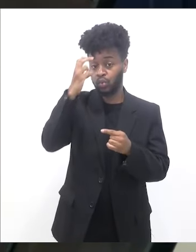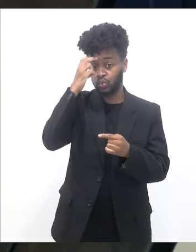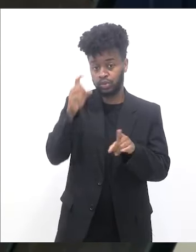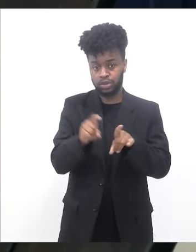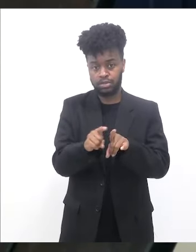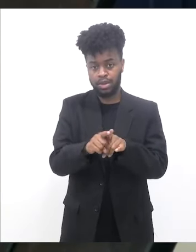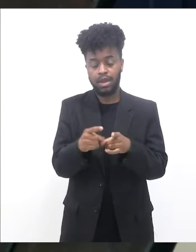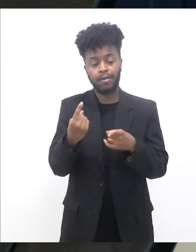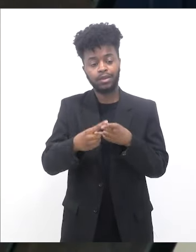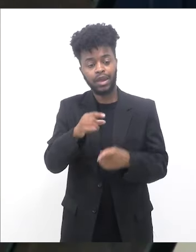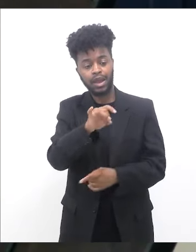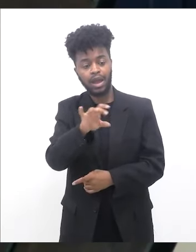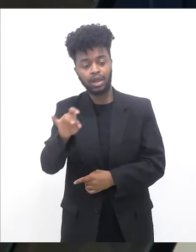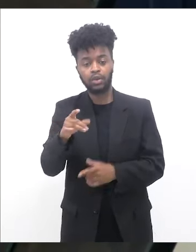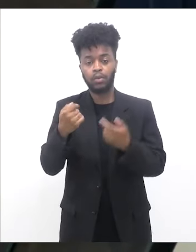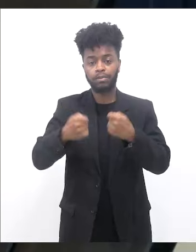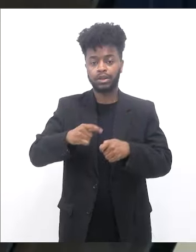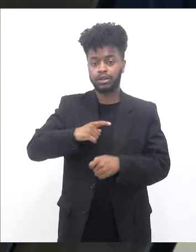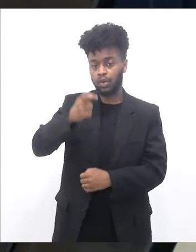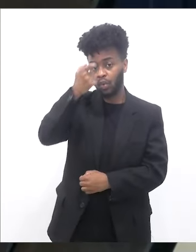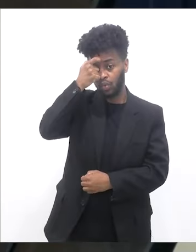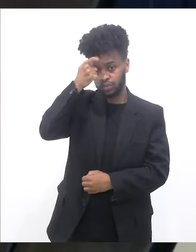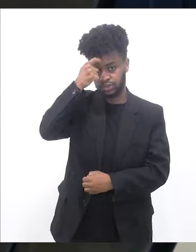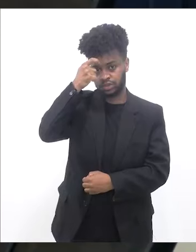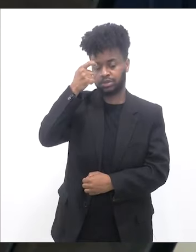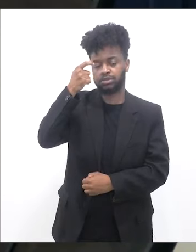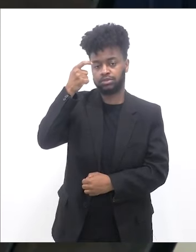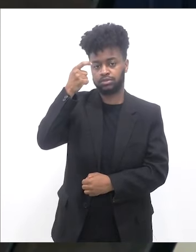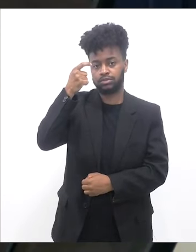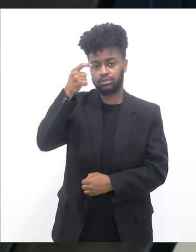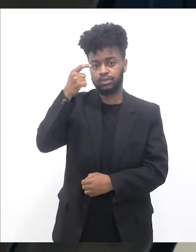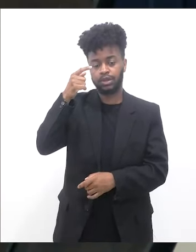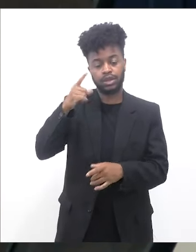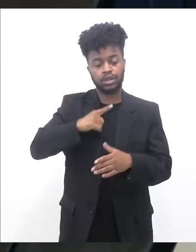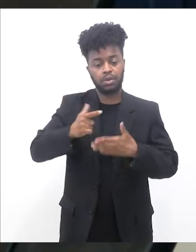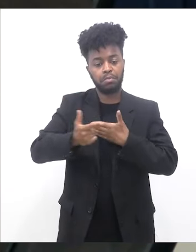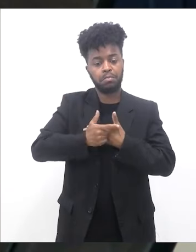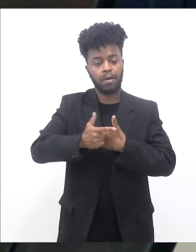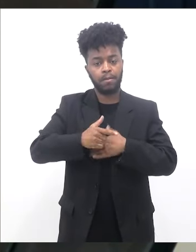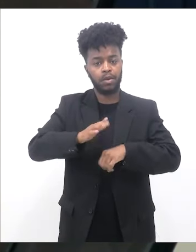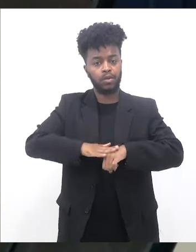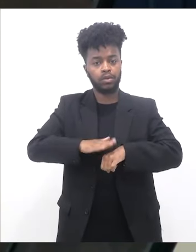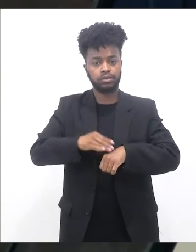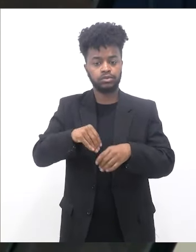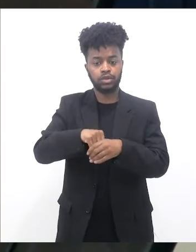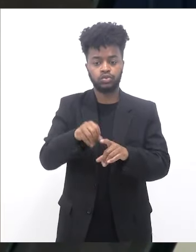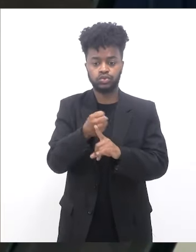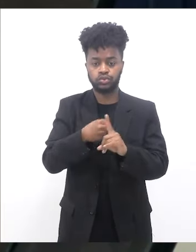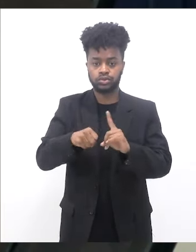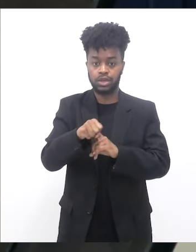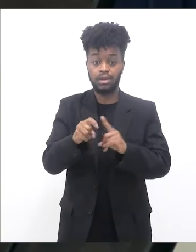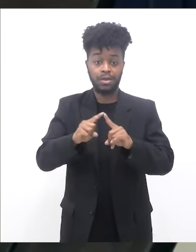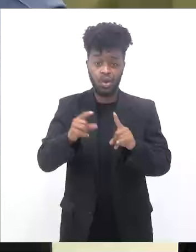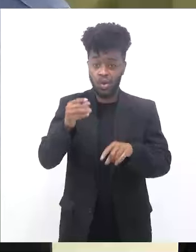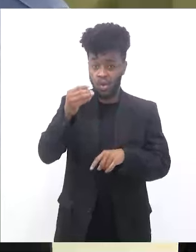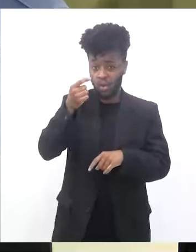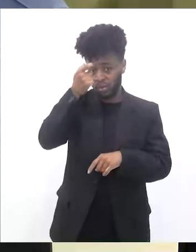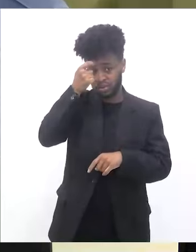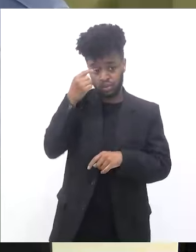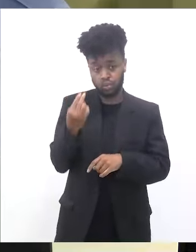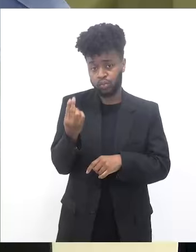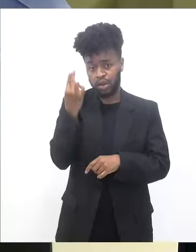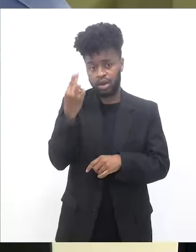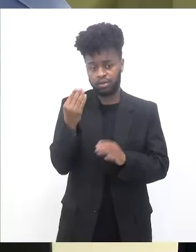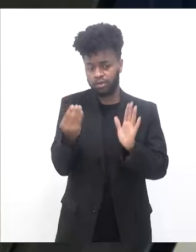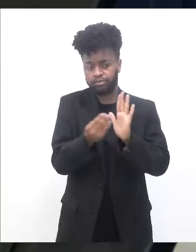cultural. Cada um precisa ter a consciência de que tem o seu papel na sociedade. E consciência não se coloca em